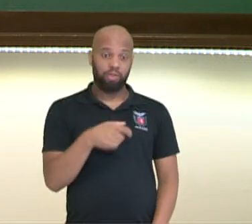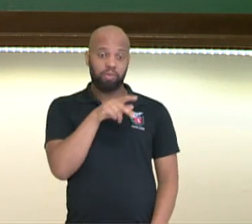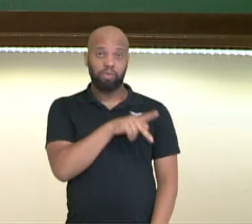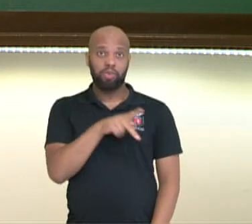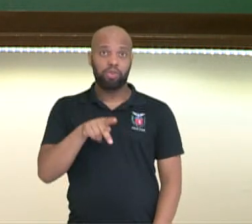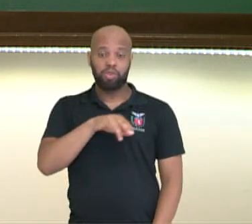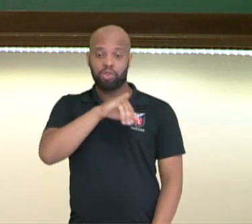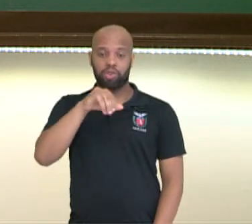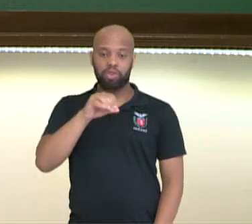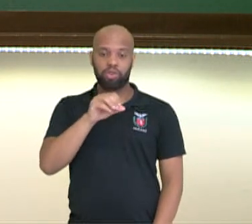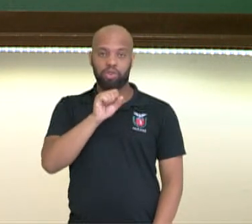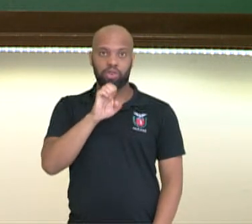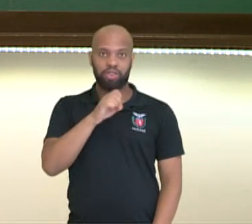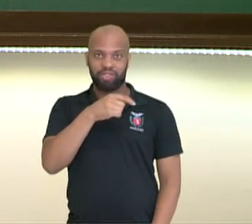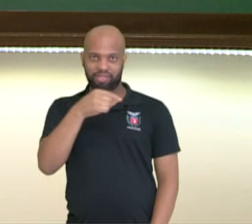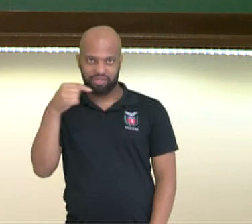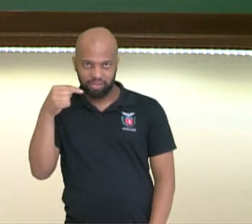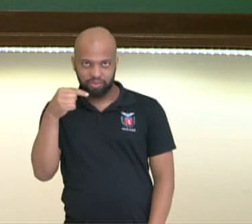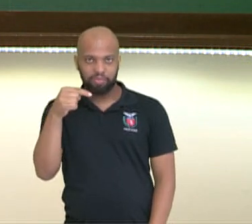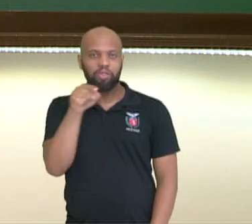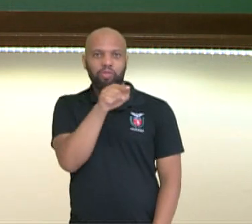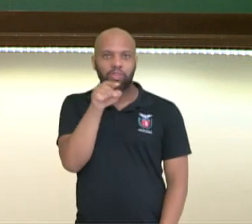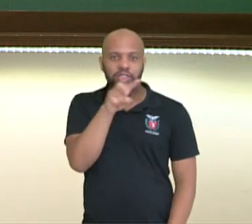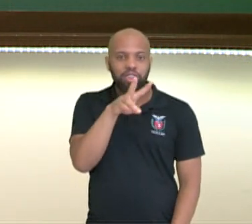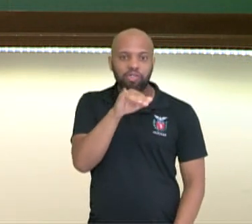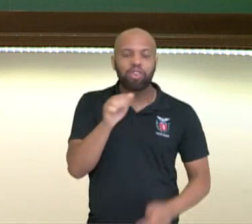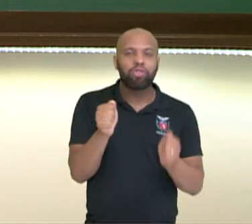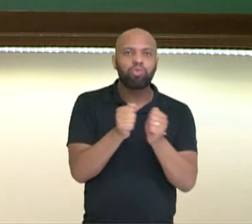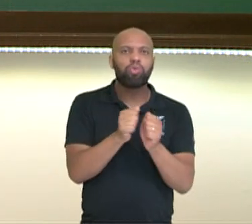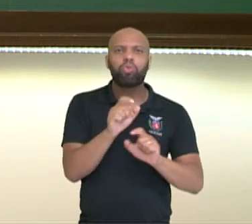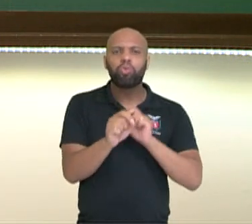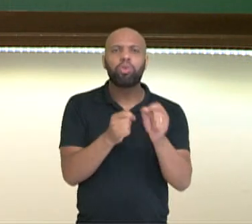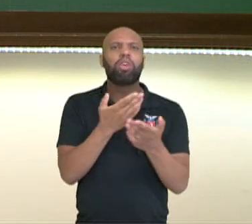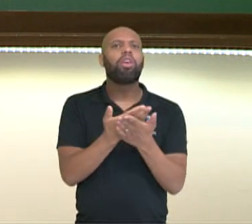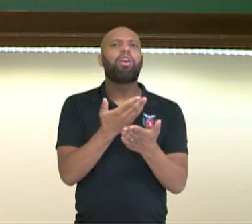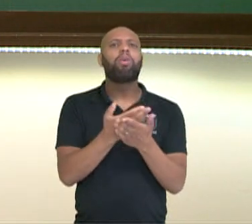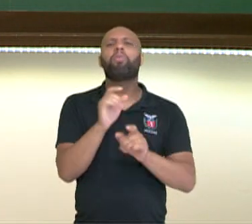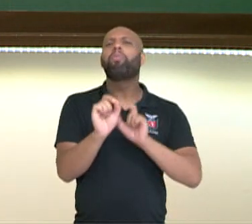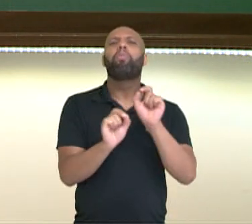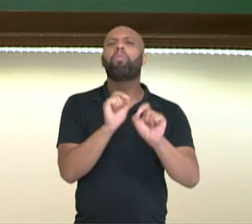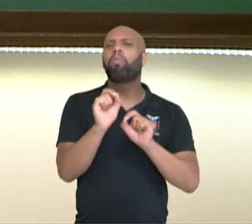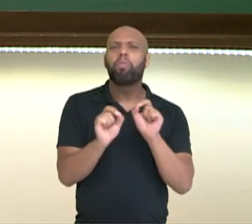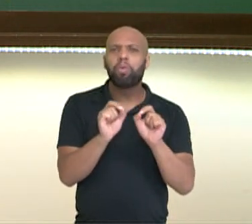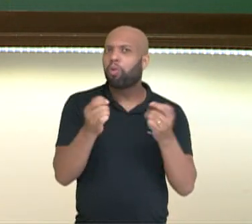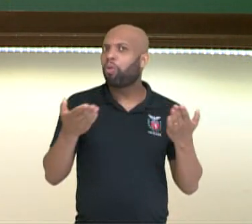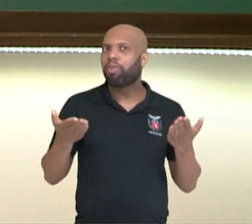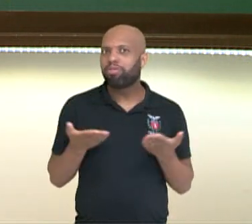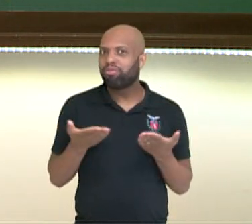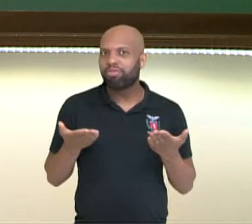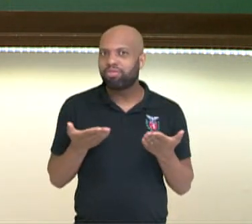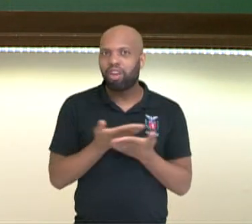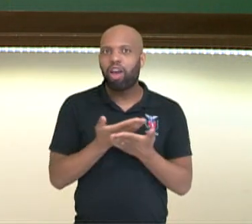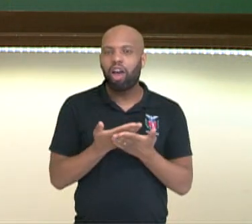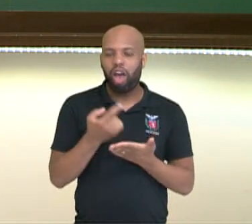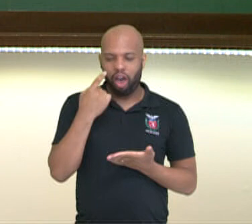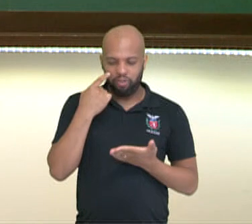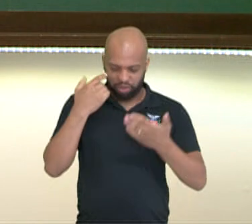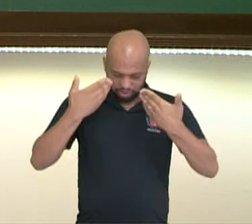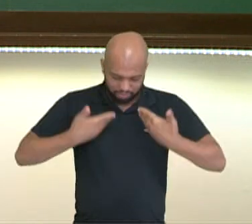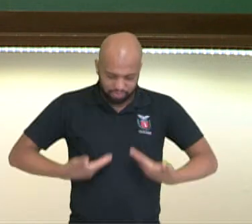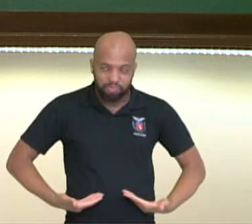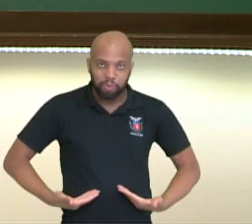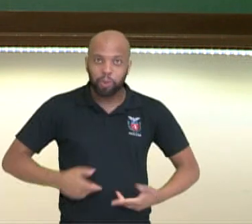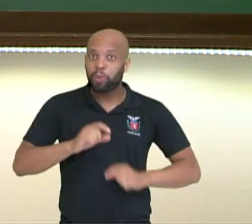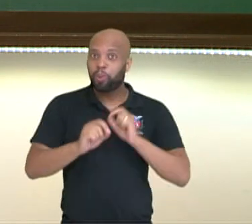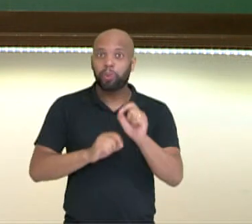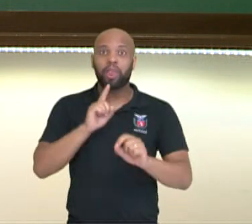Carlos Queller e vocês vão ter comigo aula do quê? Aula de quê? Olha a fisionomia do caboclo.